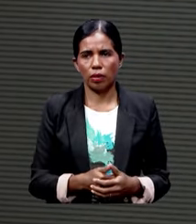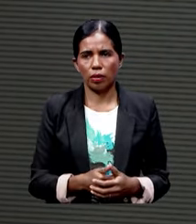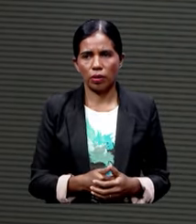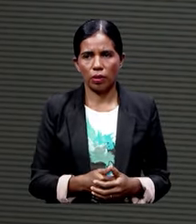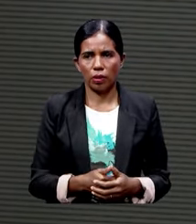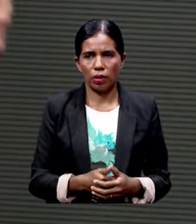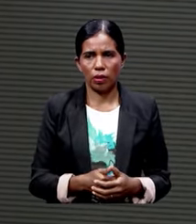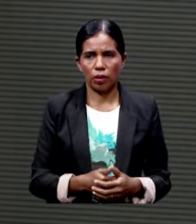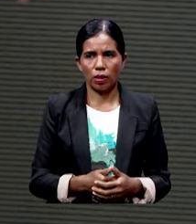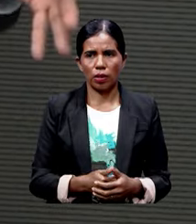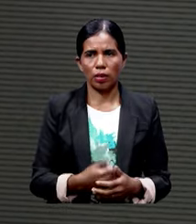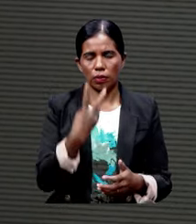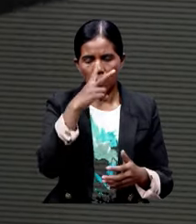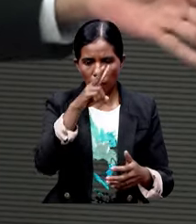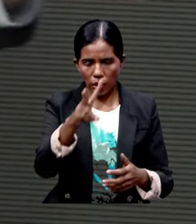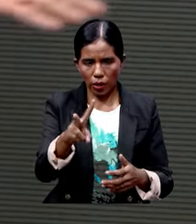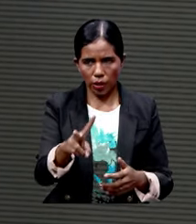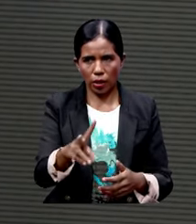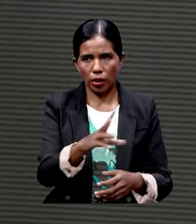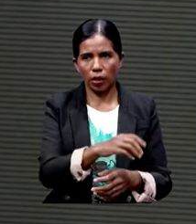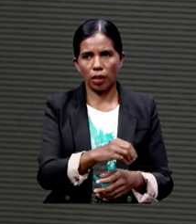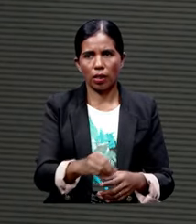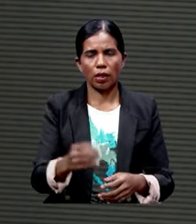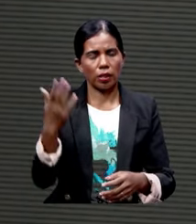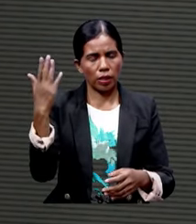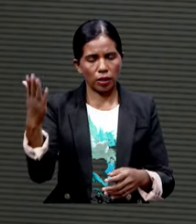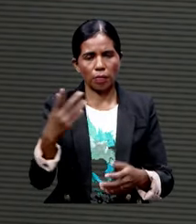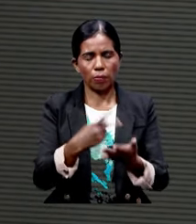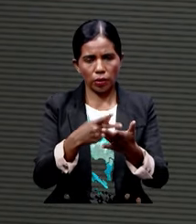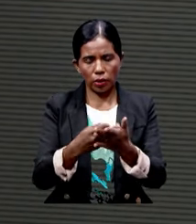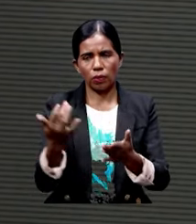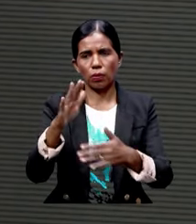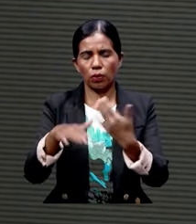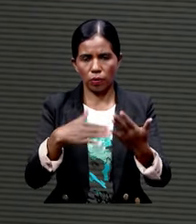Engenheiros que vai, areia, verifica, areia, projeto, procedimento.